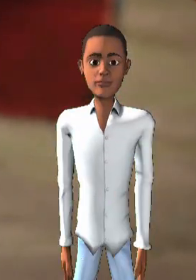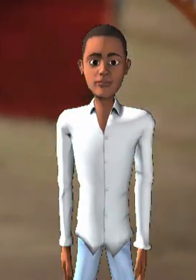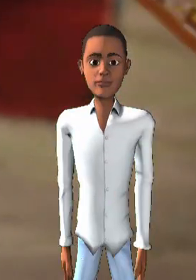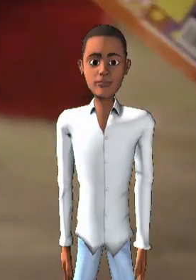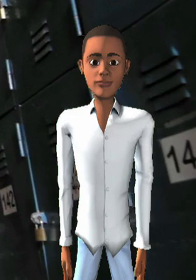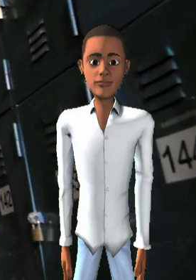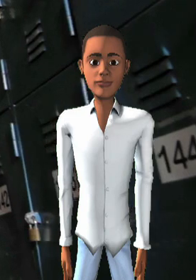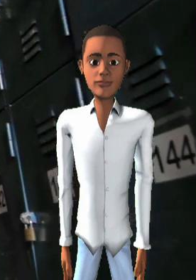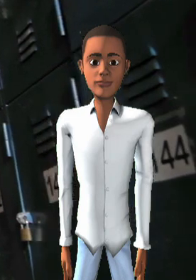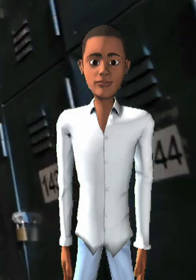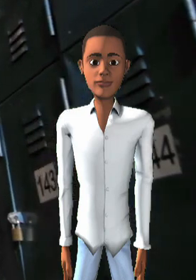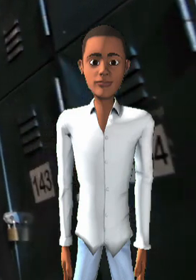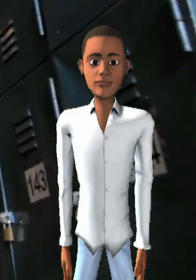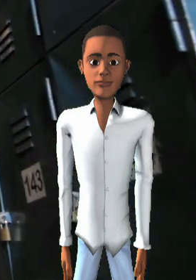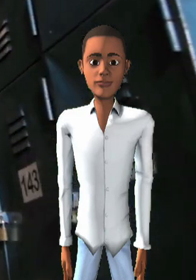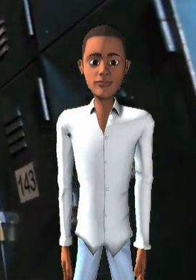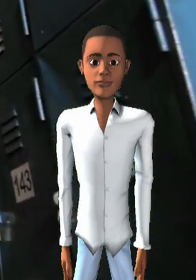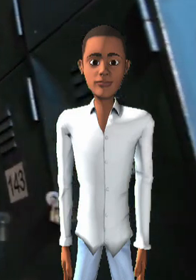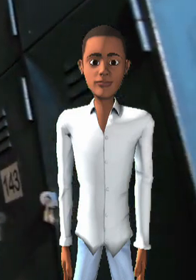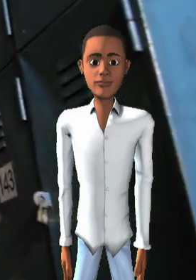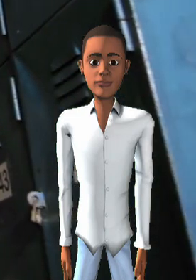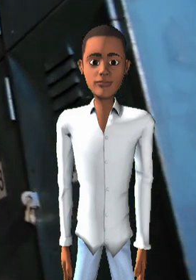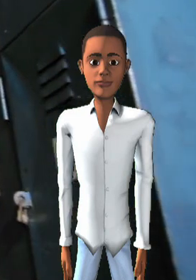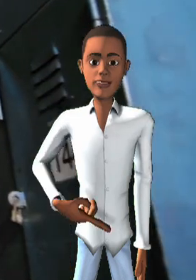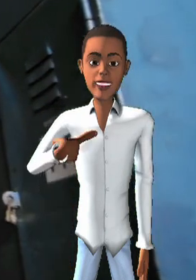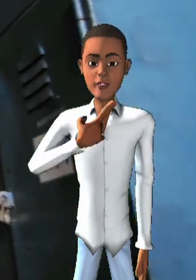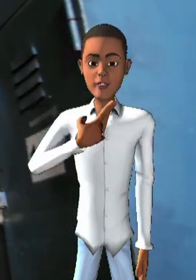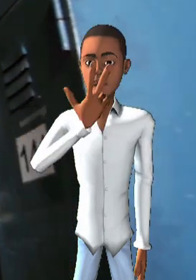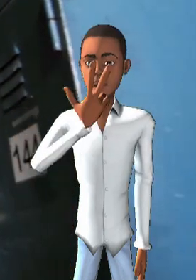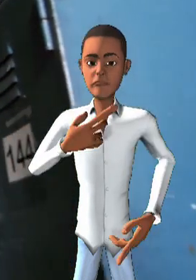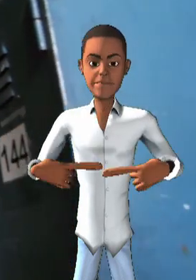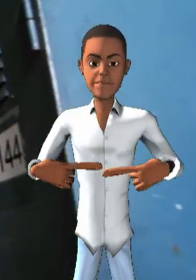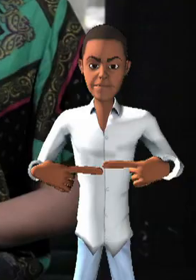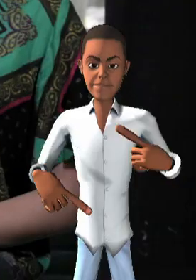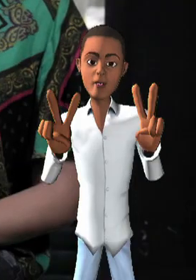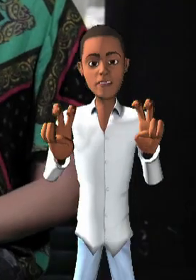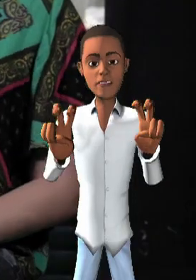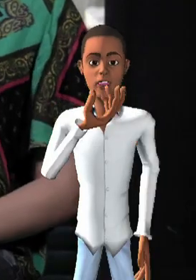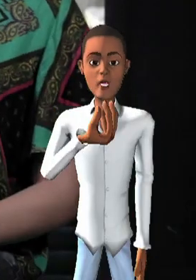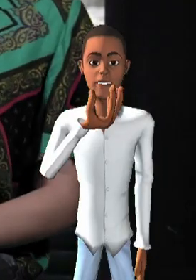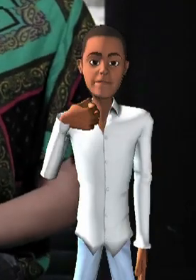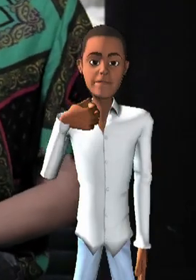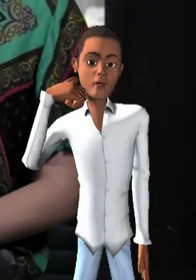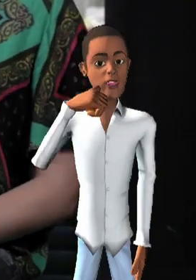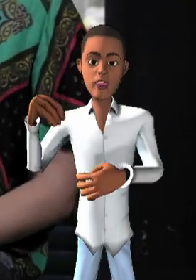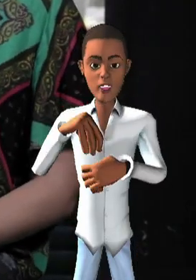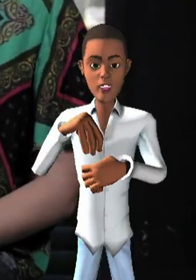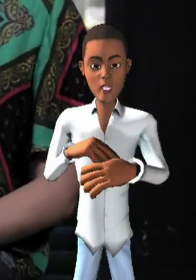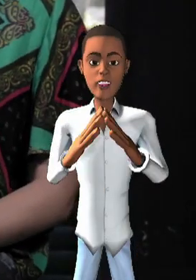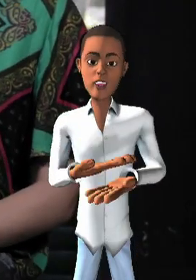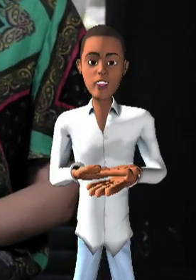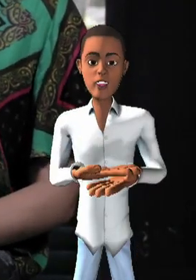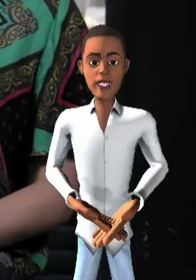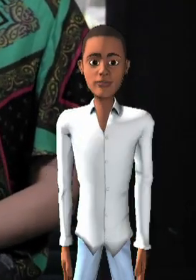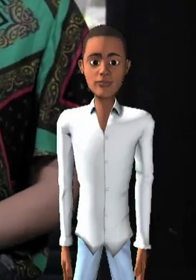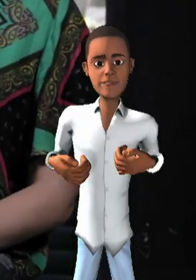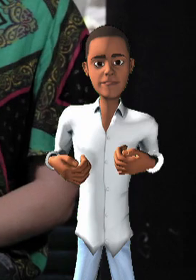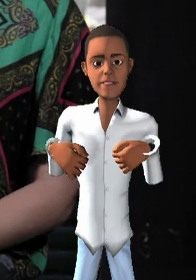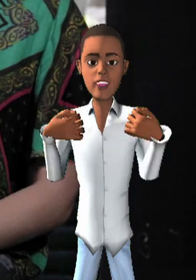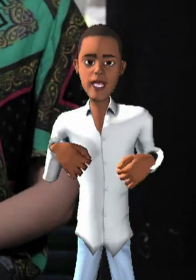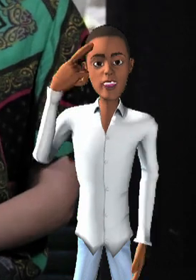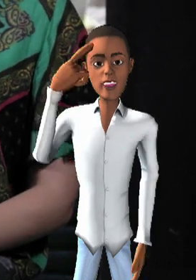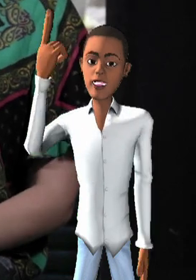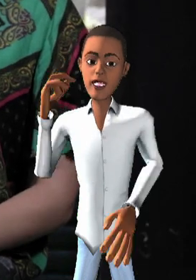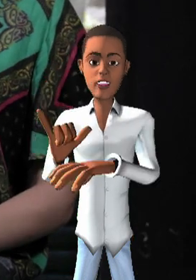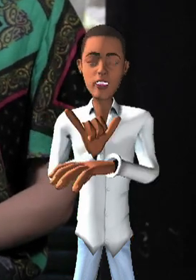livros pendurados. Corredor. Eu acho que assim, quando a gente vai falar de trabalhar a questão de gênero dentro Thaisa da escola, Persson, professora.